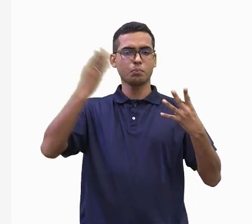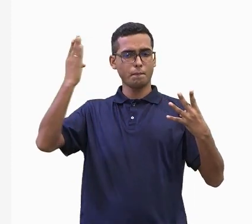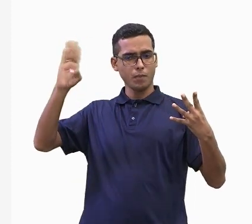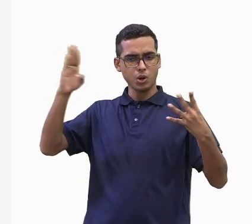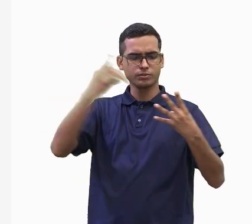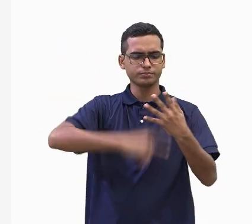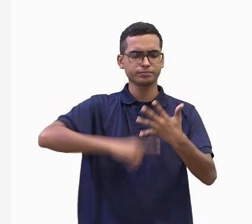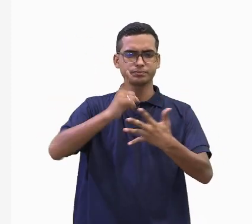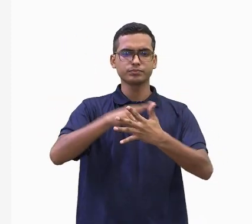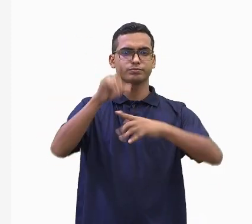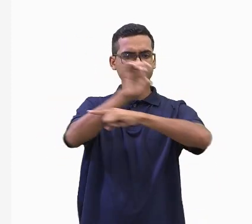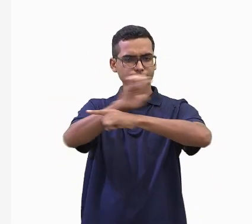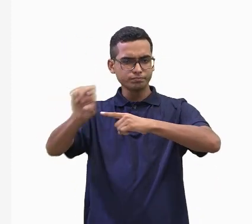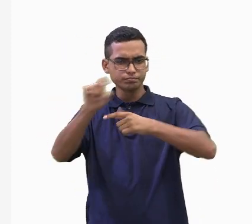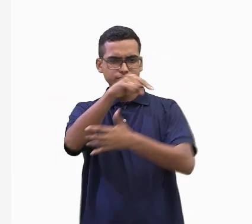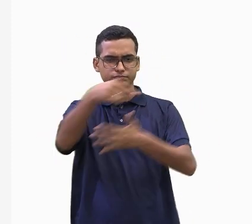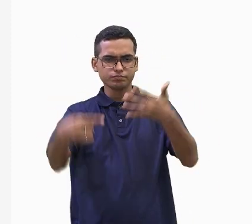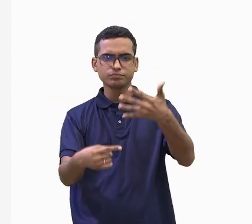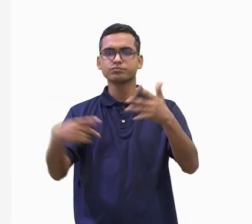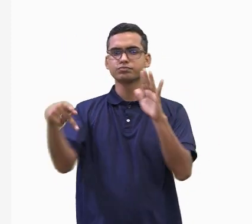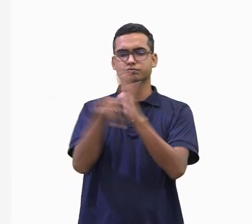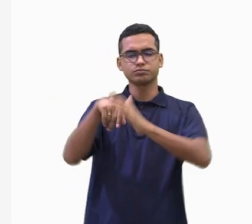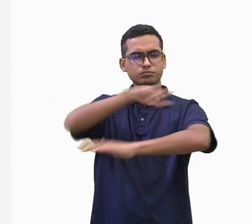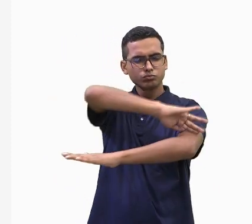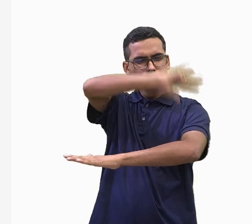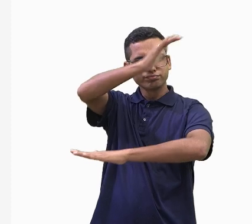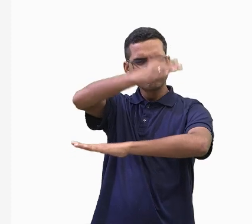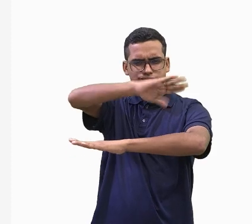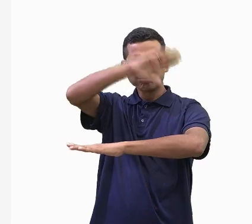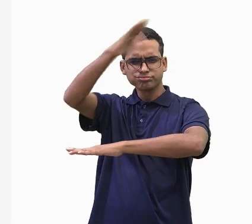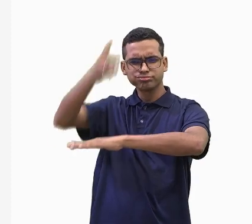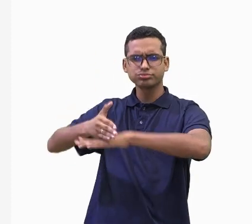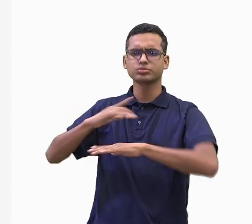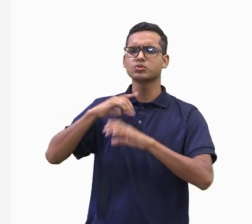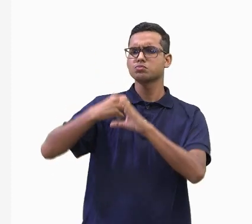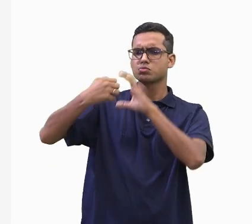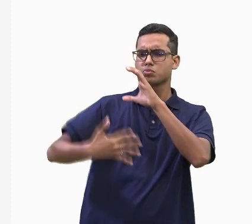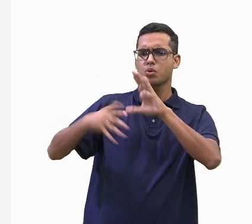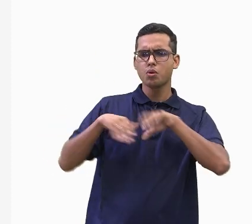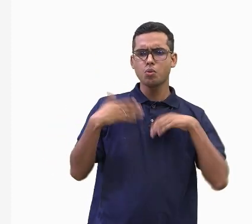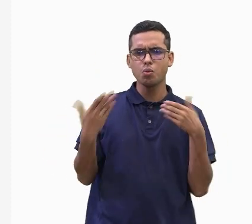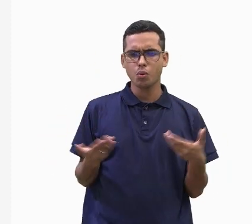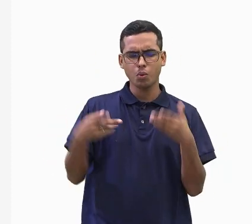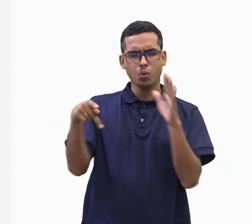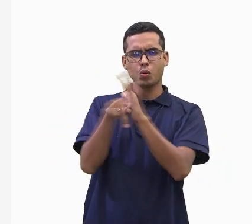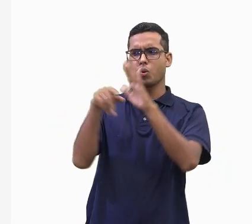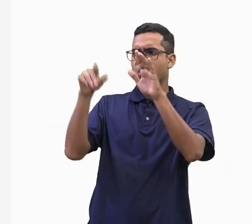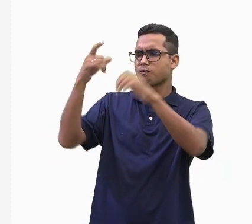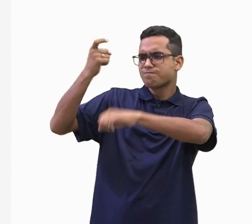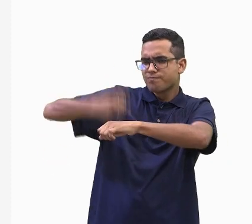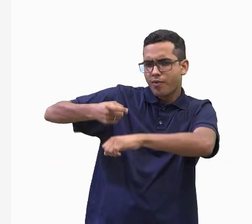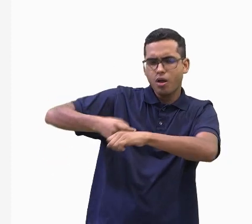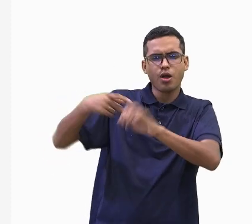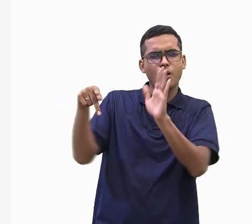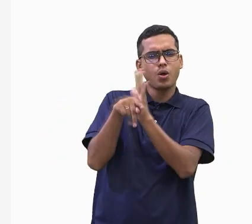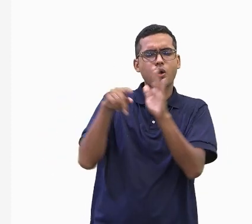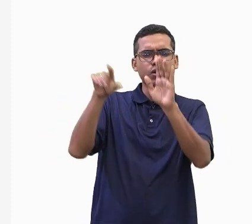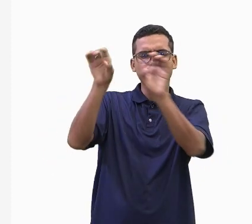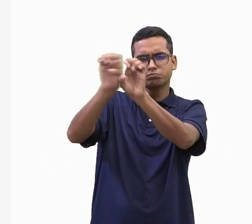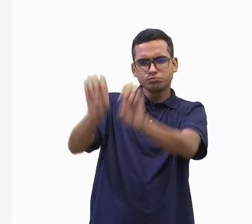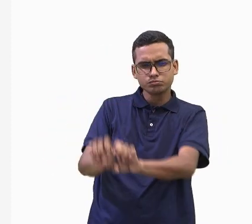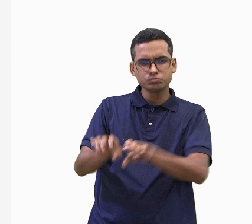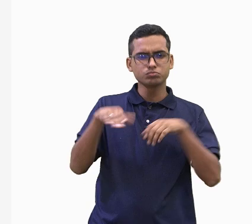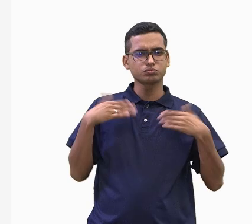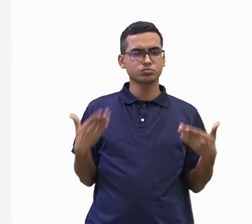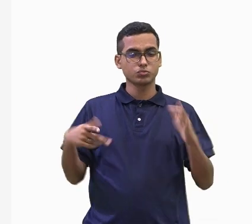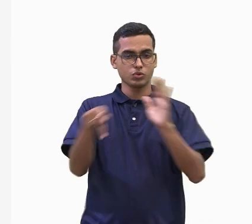Equador. Então, nessas condições, qual vai ser então as características físicas que o povo vai enfrentar? Vai ser